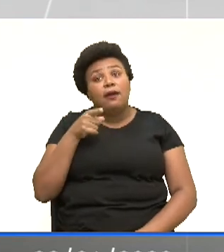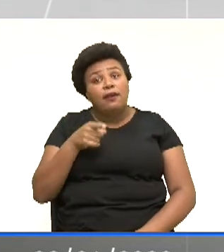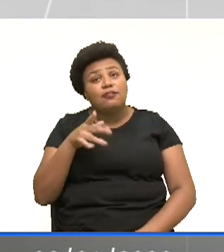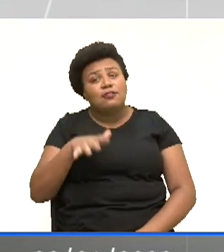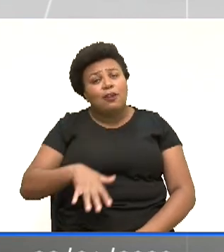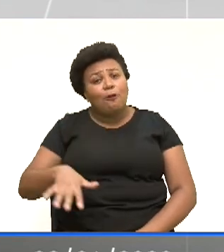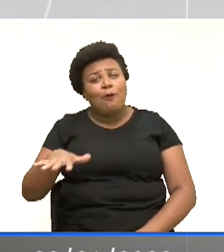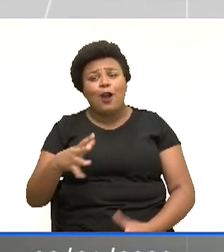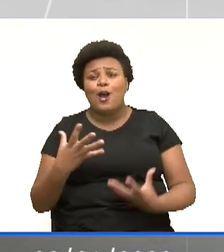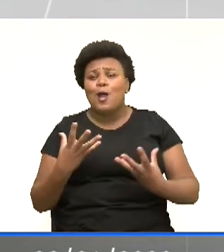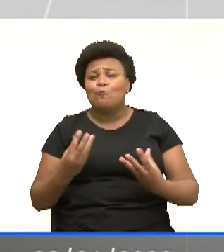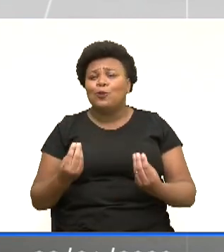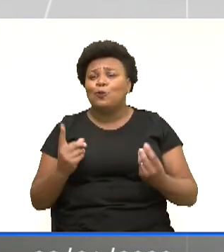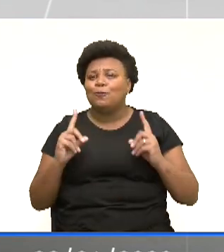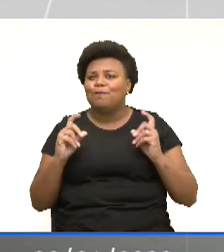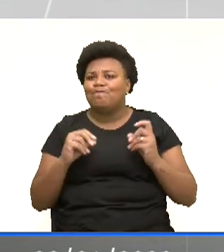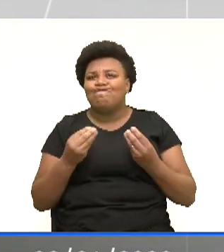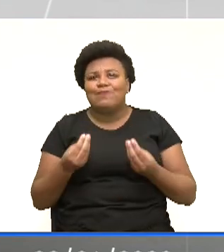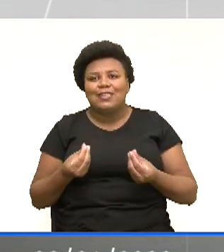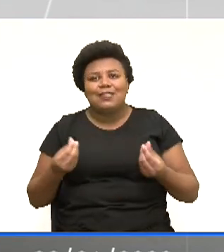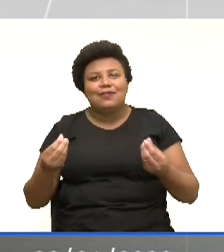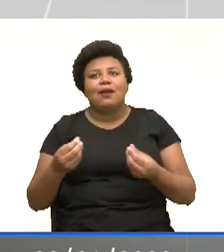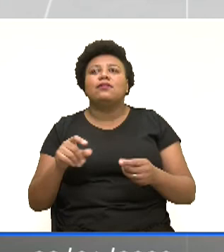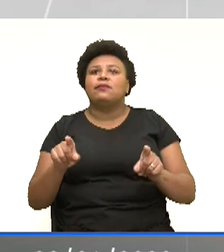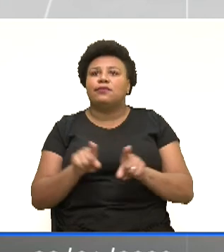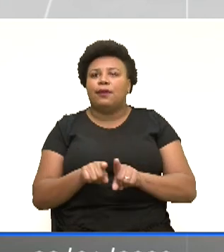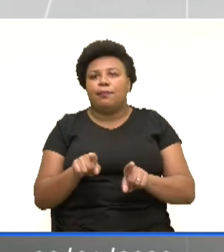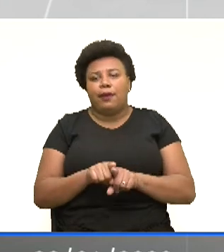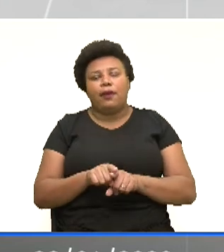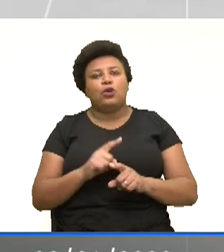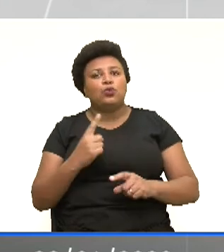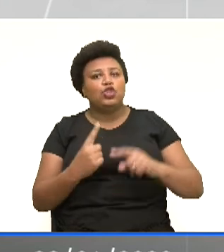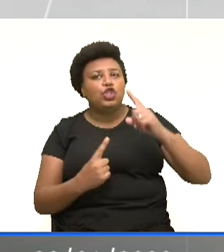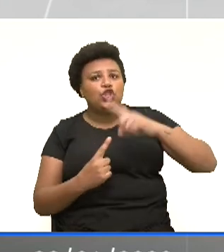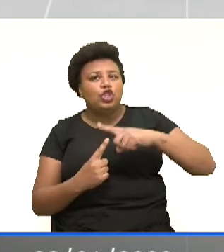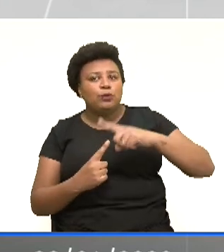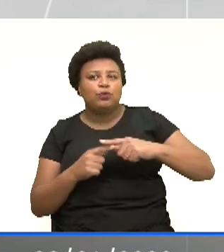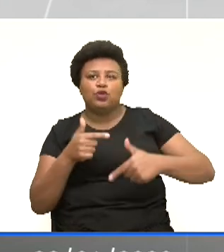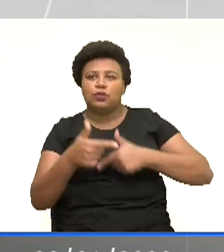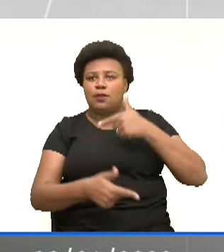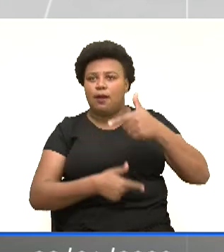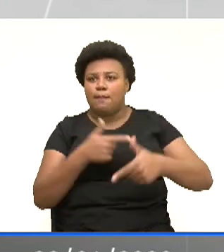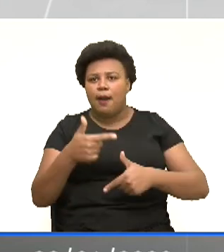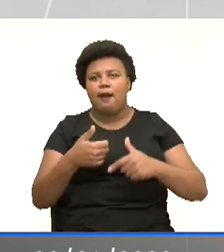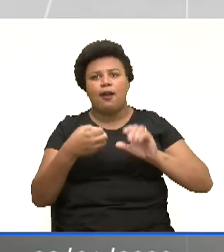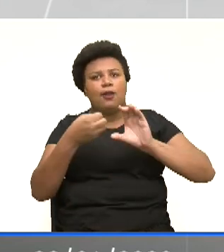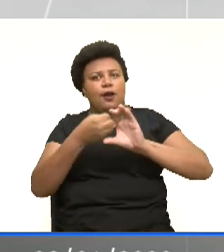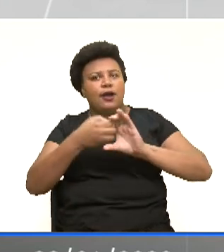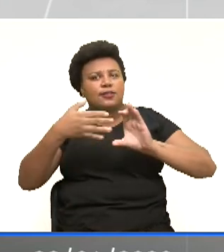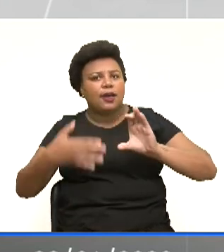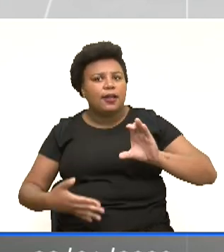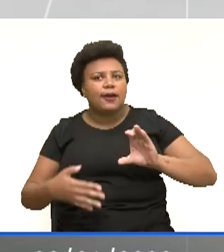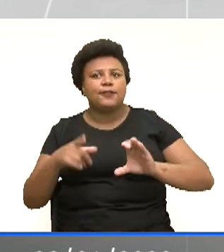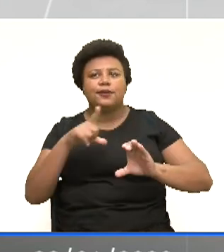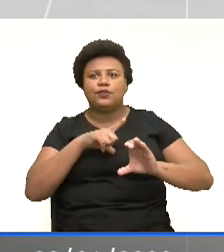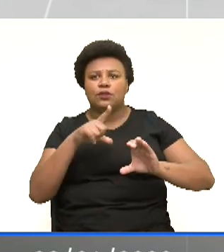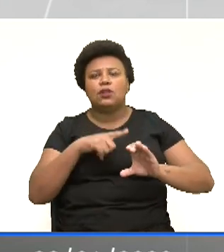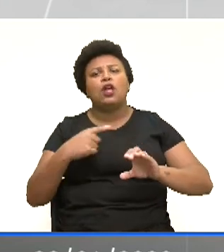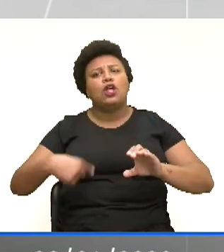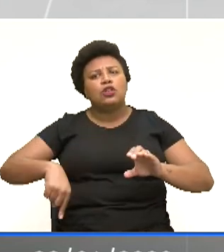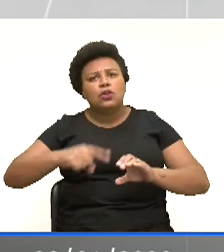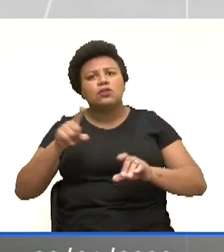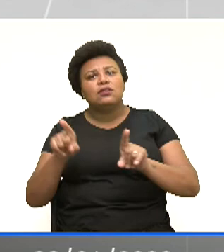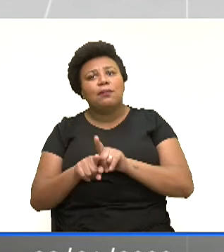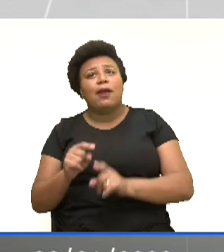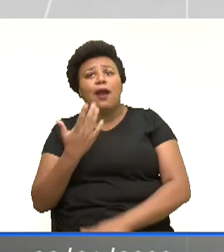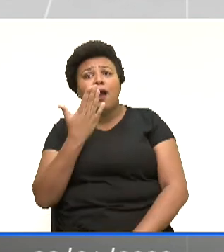setor muito delicado, porque além da natureza dessa atividade, né, das características que ela tem, nós tratamos com o